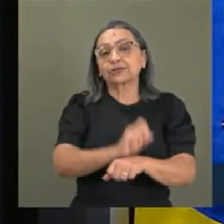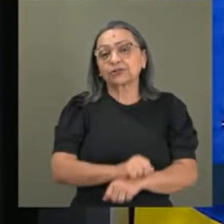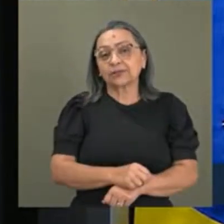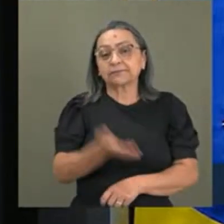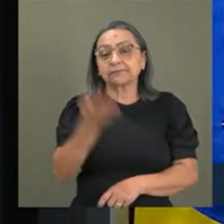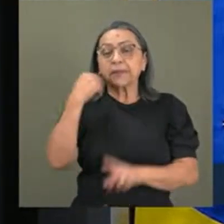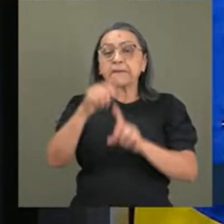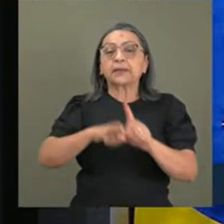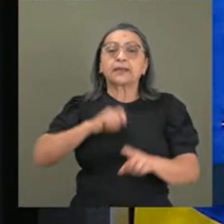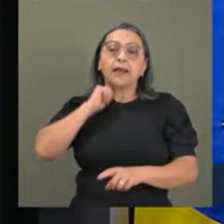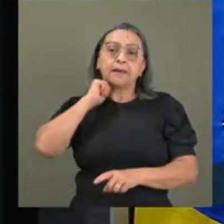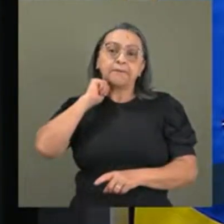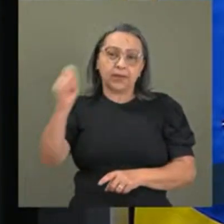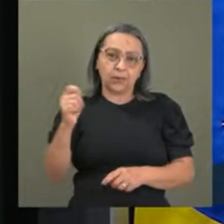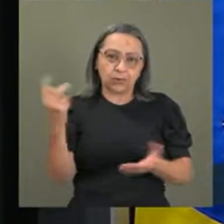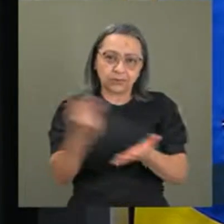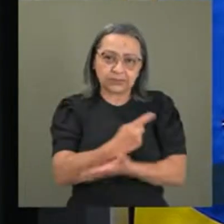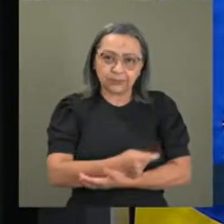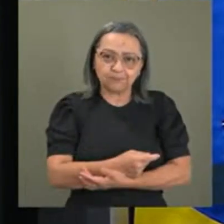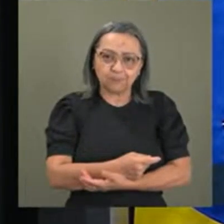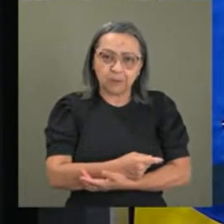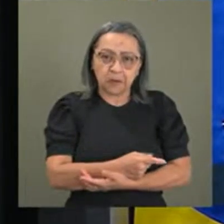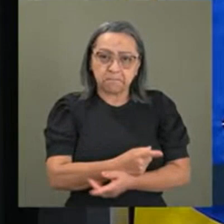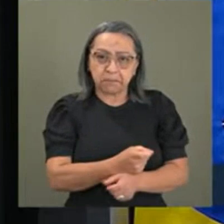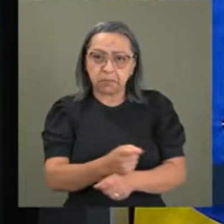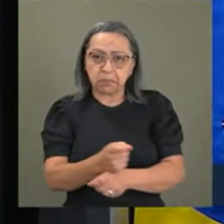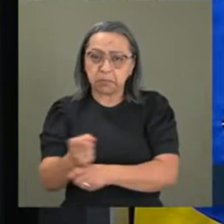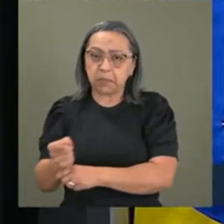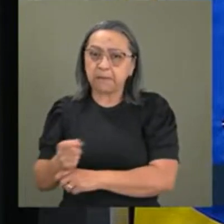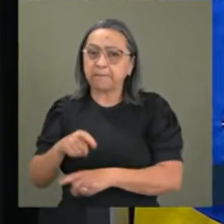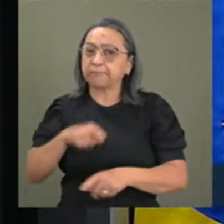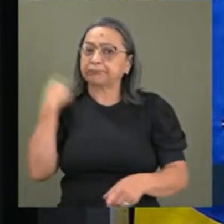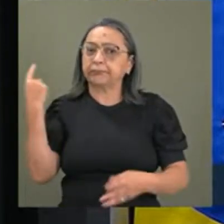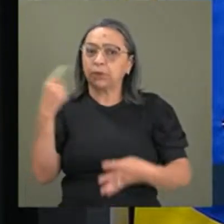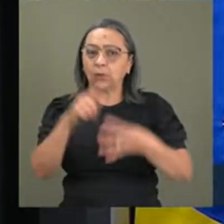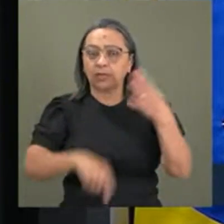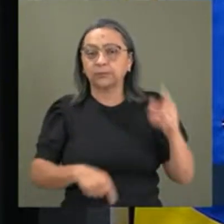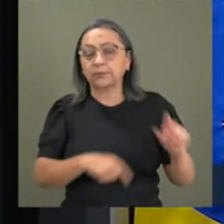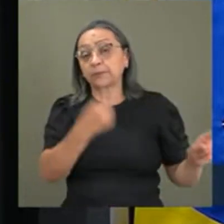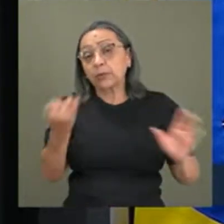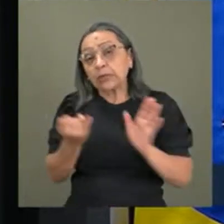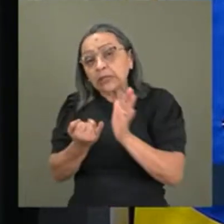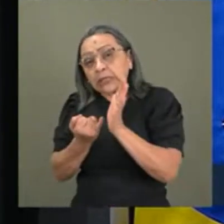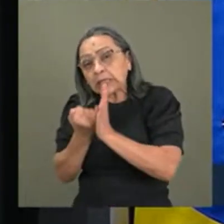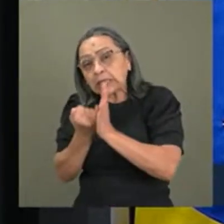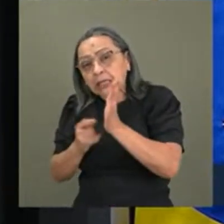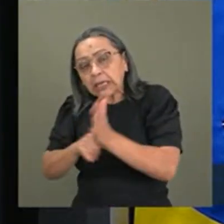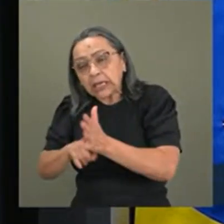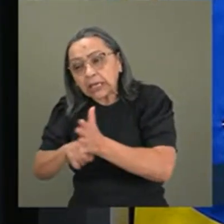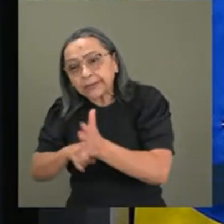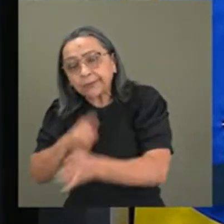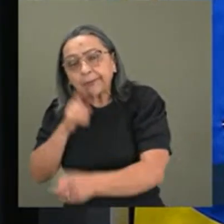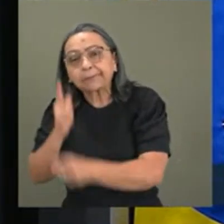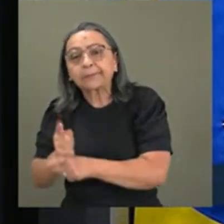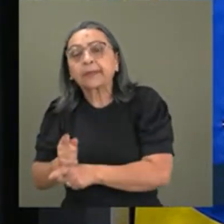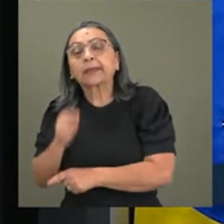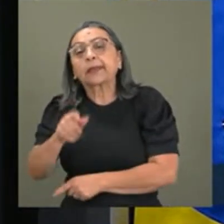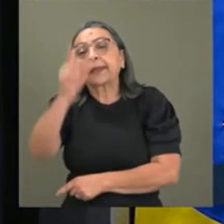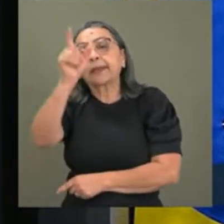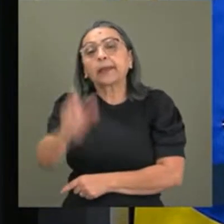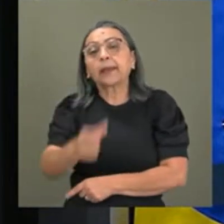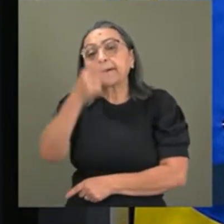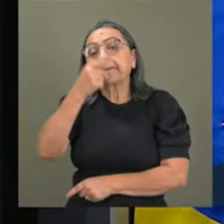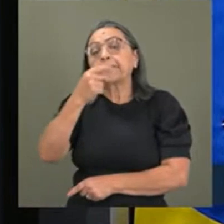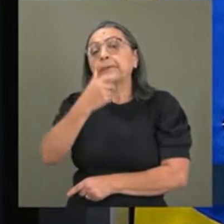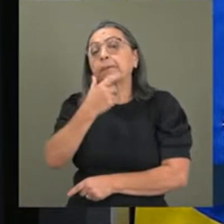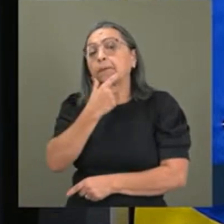abril, o inquérito policial concluiu que o assassino era viciado em